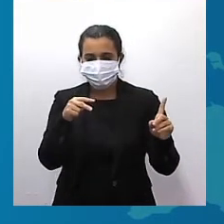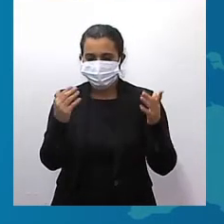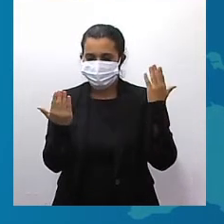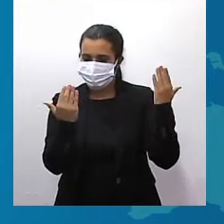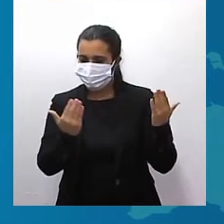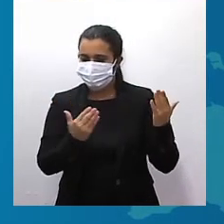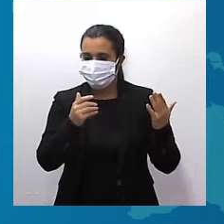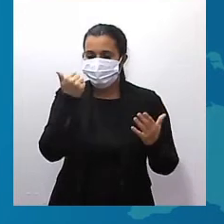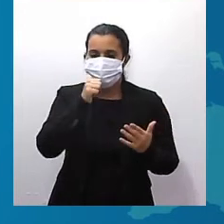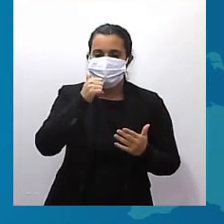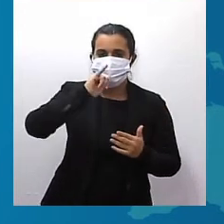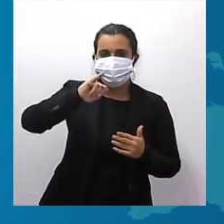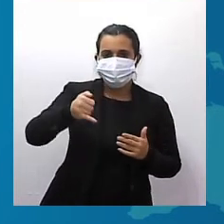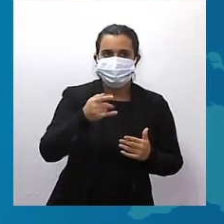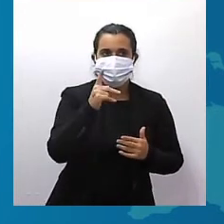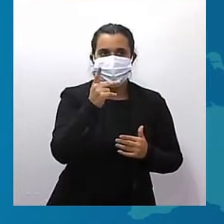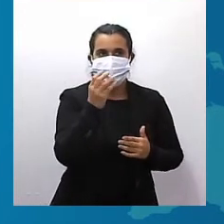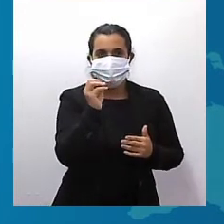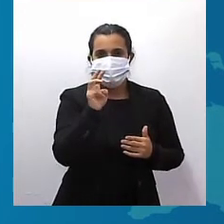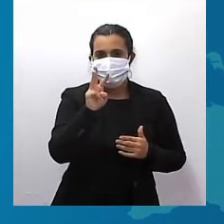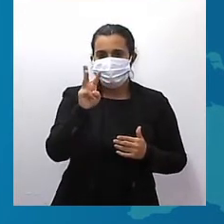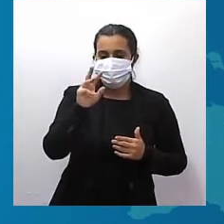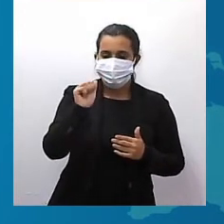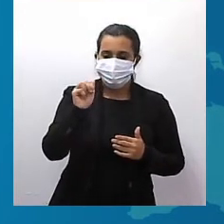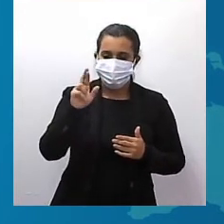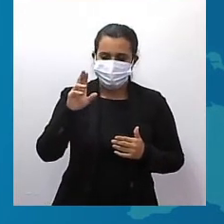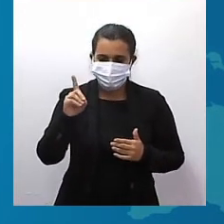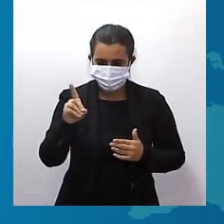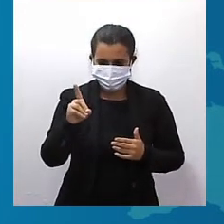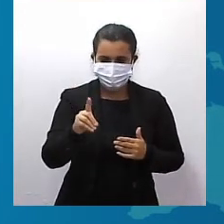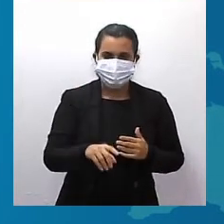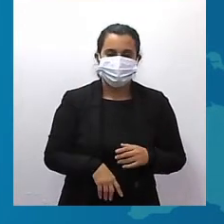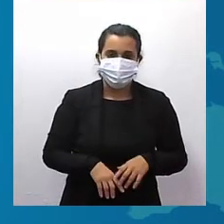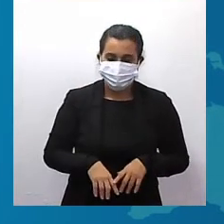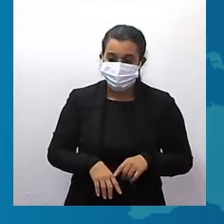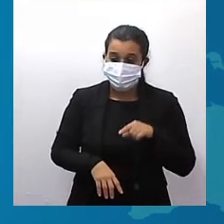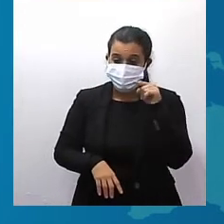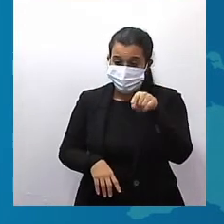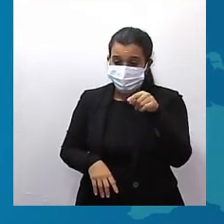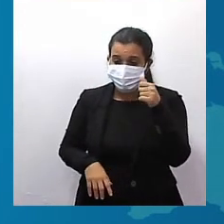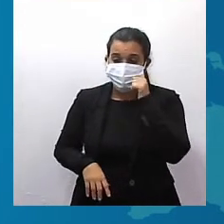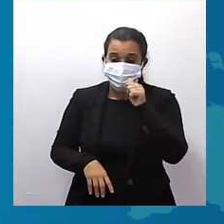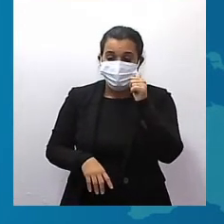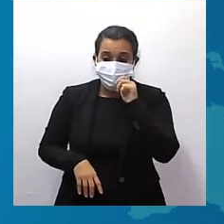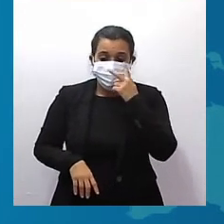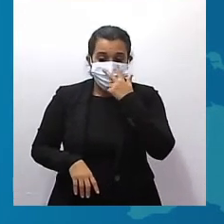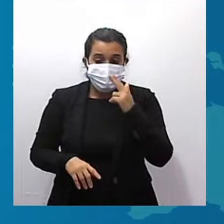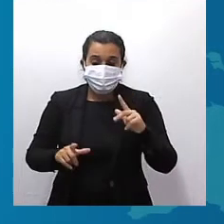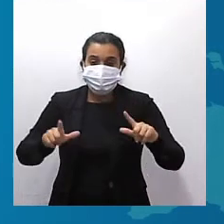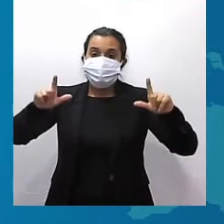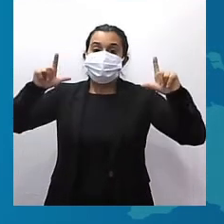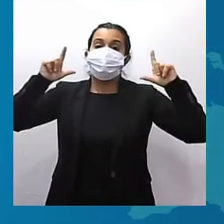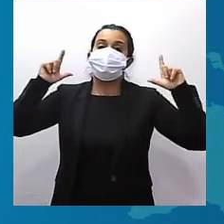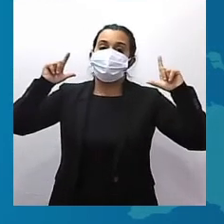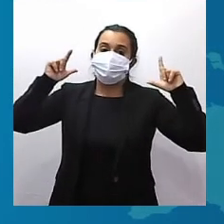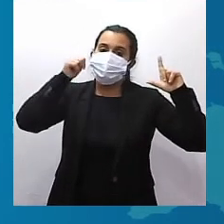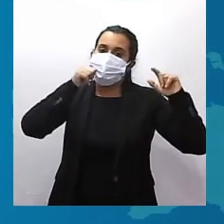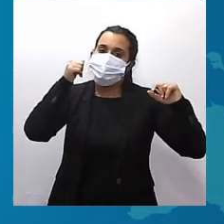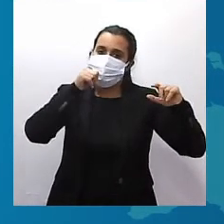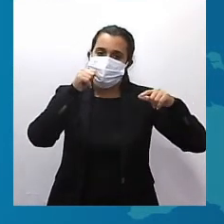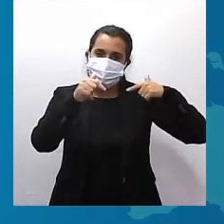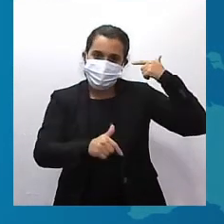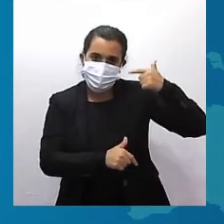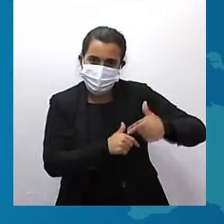Howe Doyle, Became a Symbol of Working Woman. Geraldine se tornou o símbolo da mulher trabalhadora também